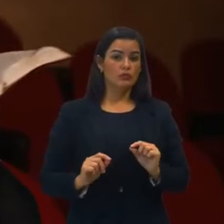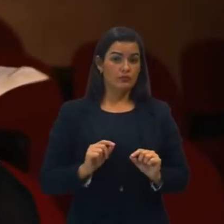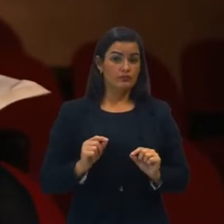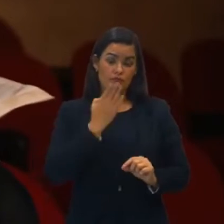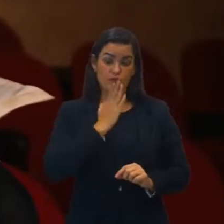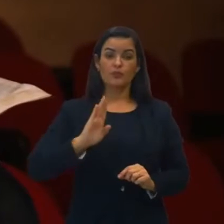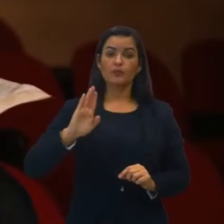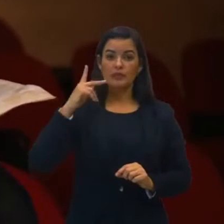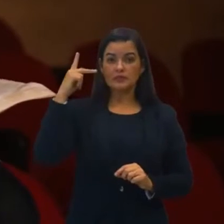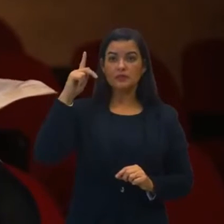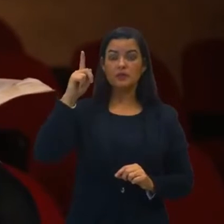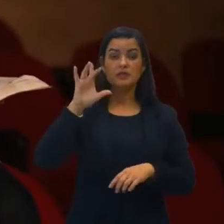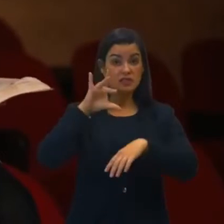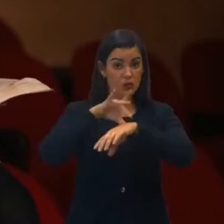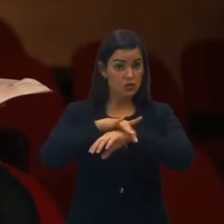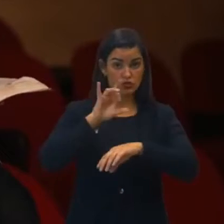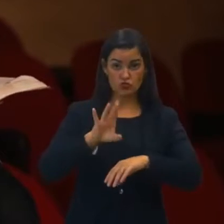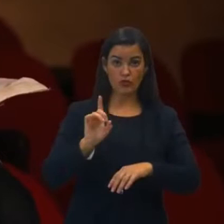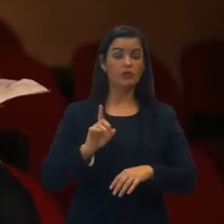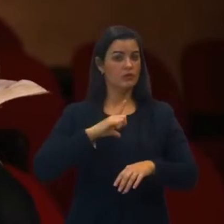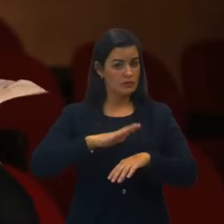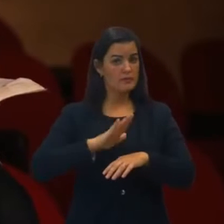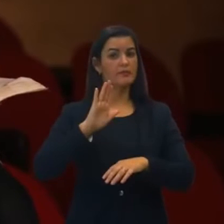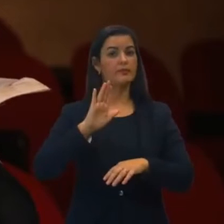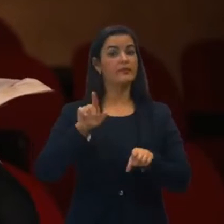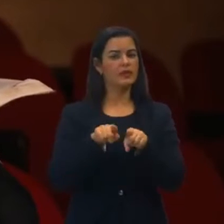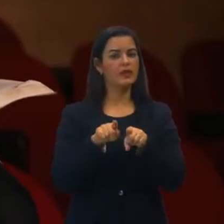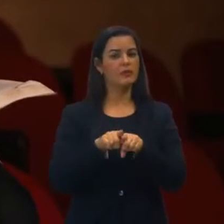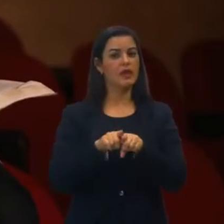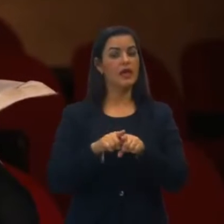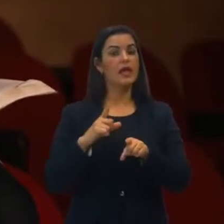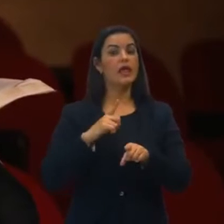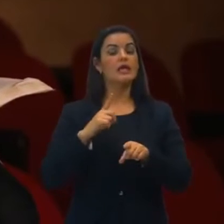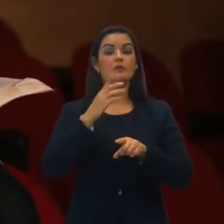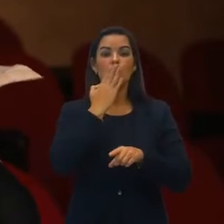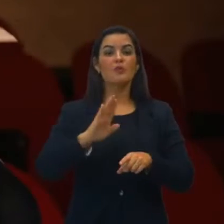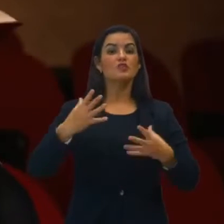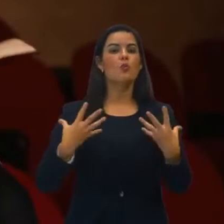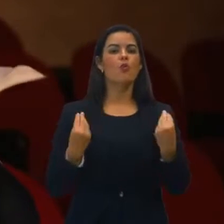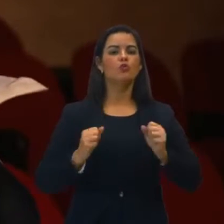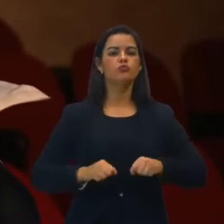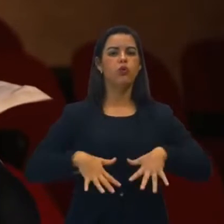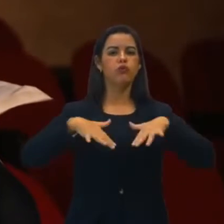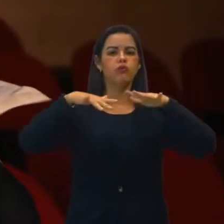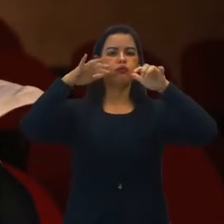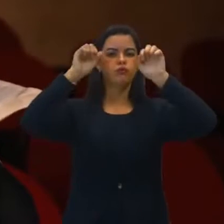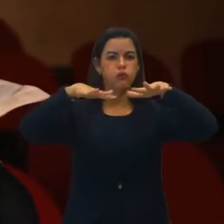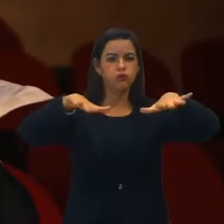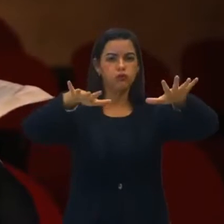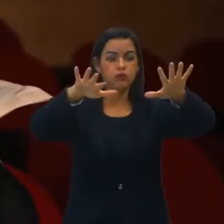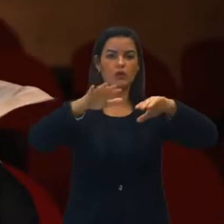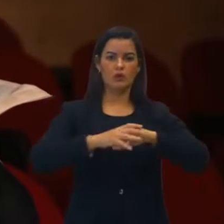esta promessa não é apenas segura, esta promessa é também abundante. E o profeta fala de